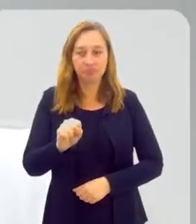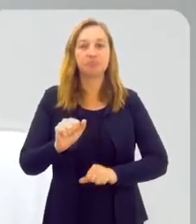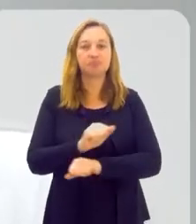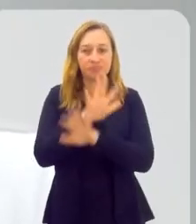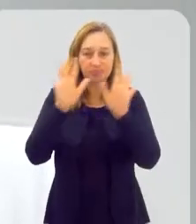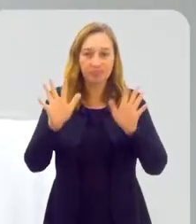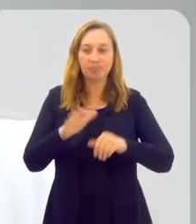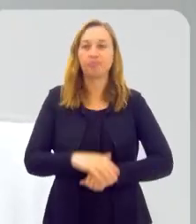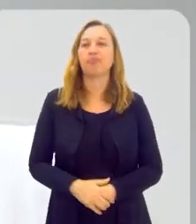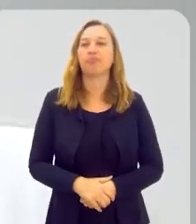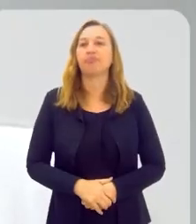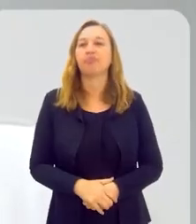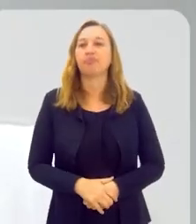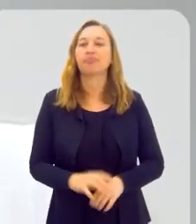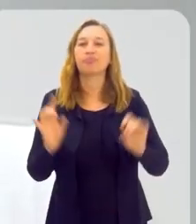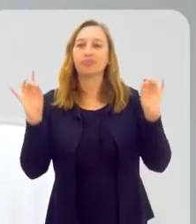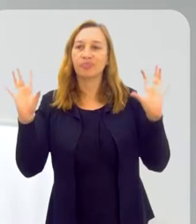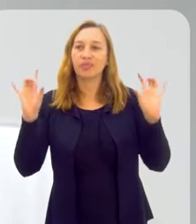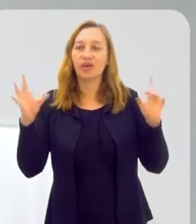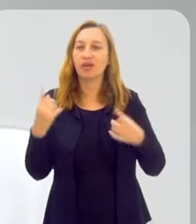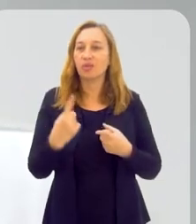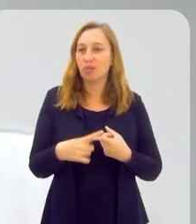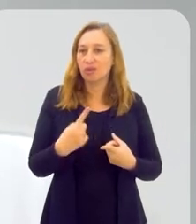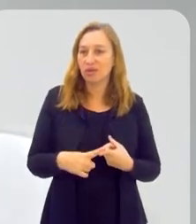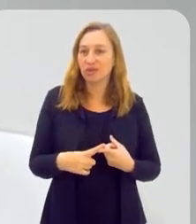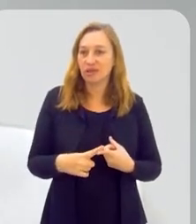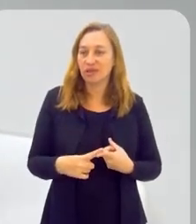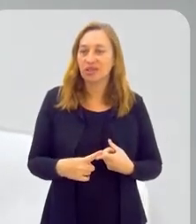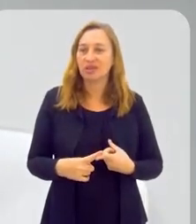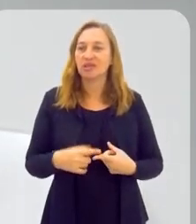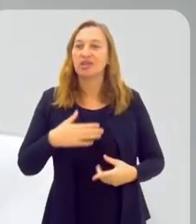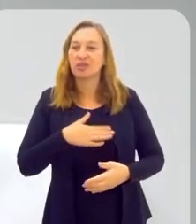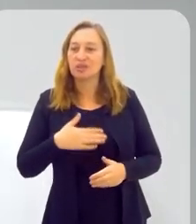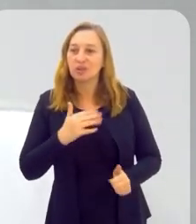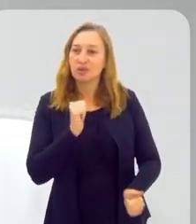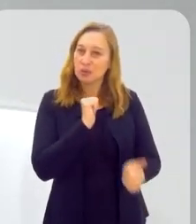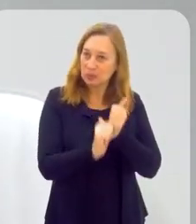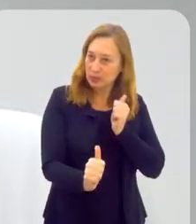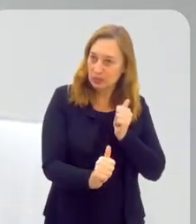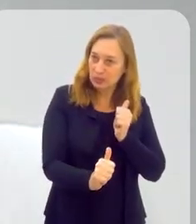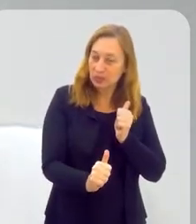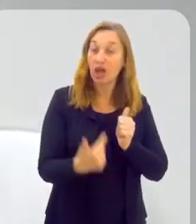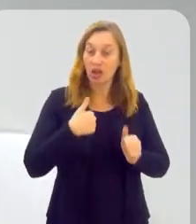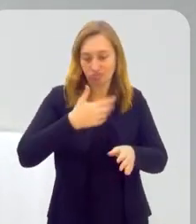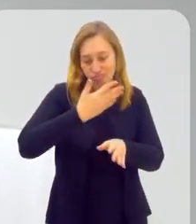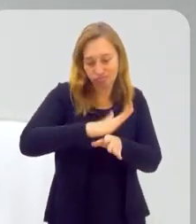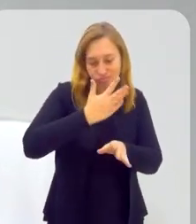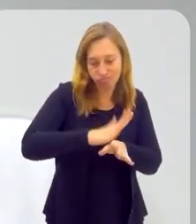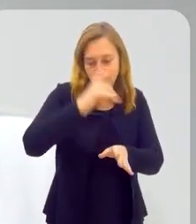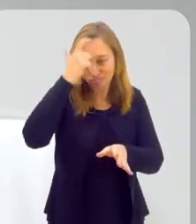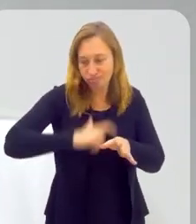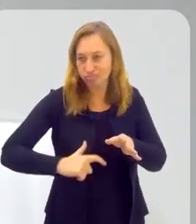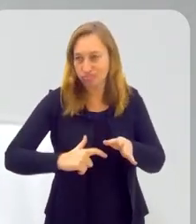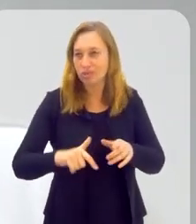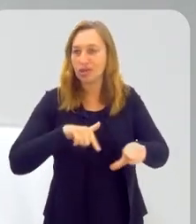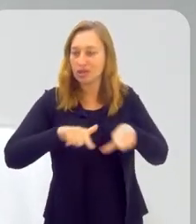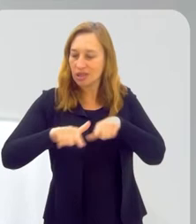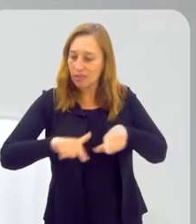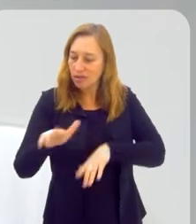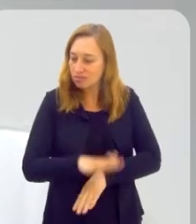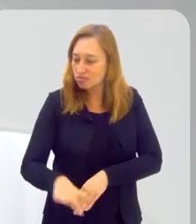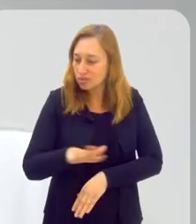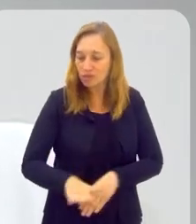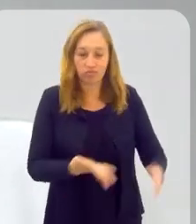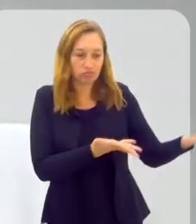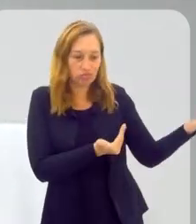Sim, claramente. E especialmente porque eu, depois de ter sido praticante, fui e sou treinador, trabalho com jovens, trabalho